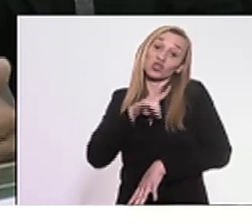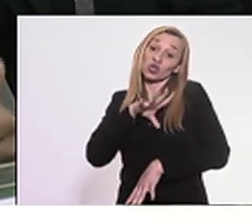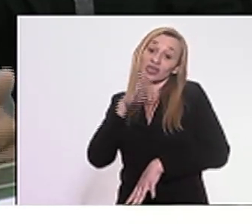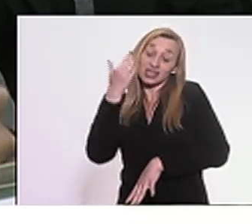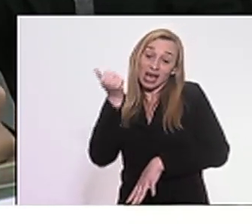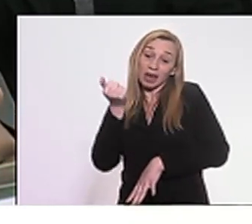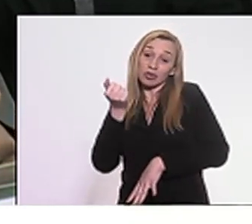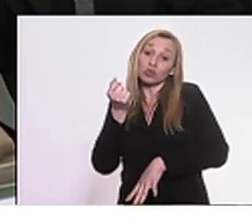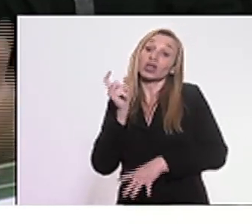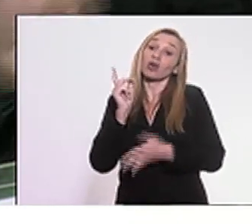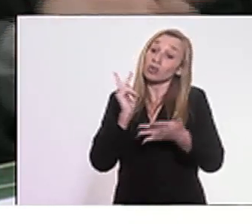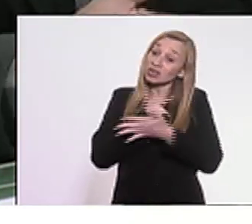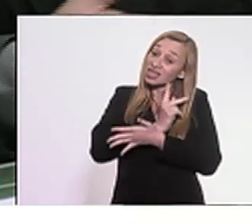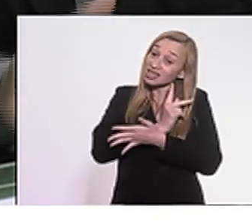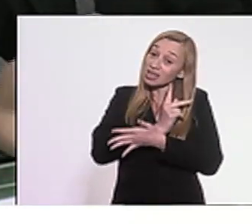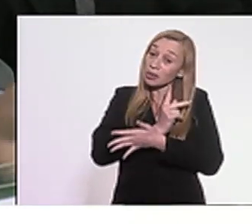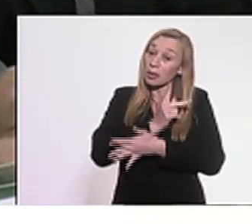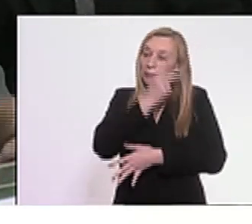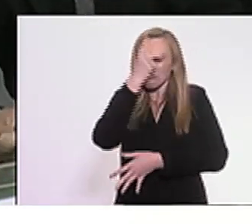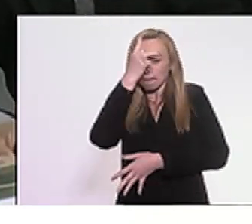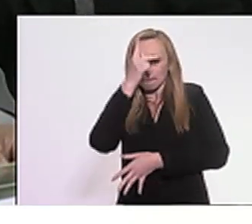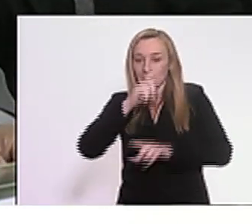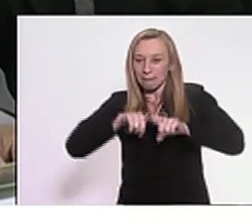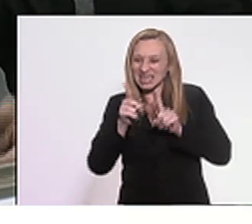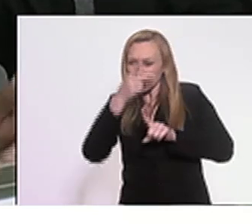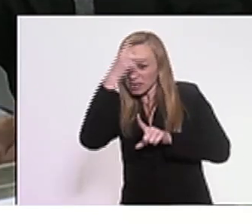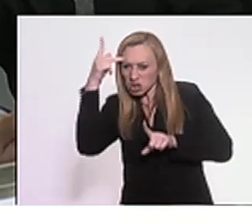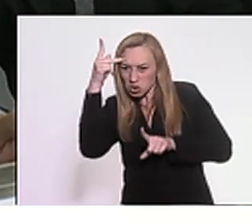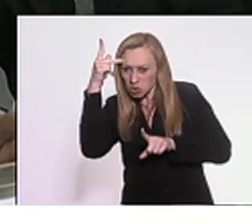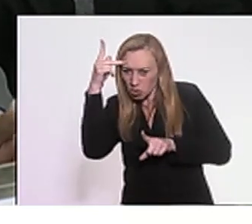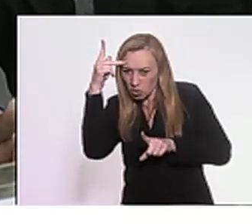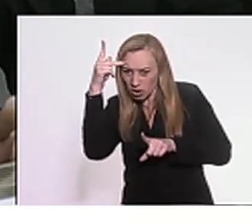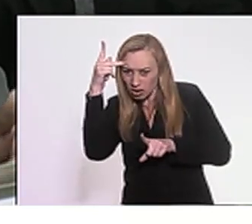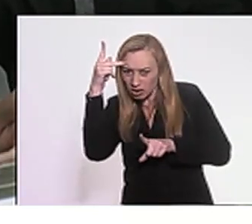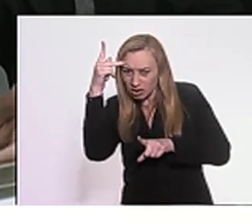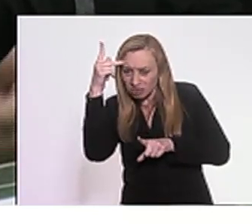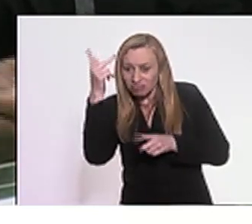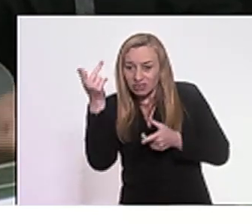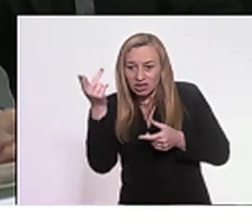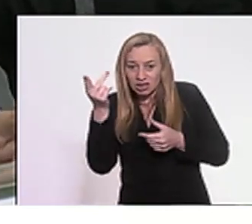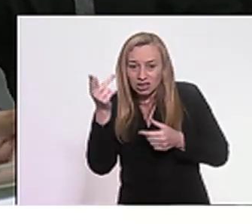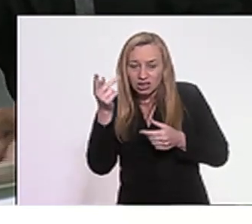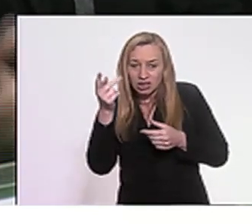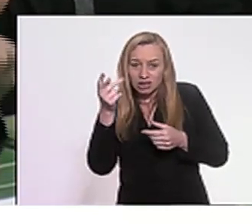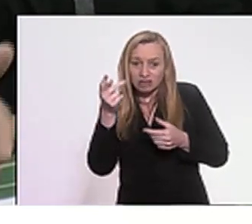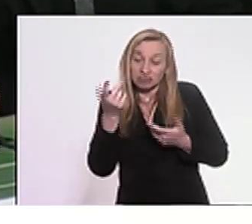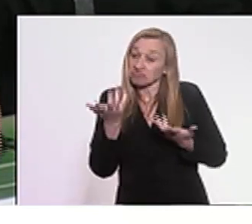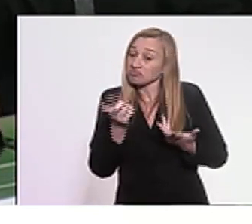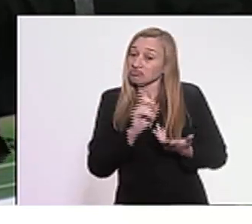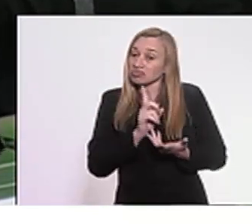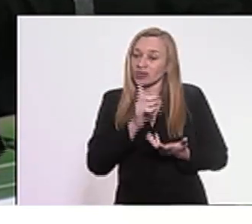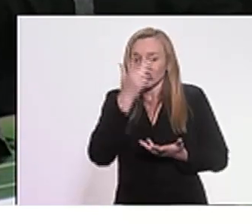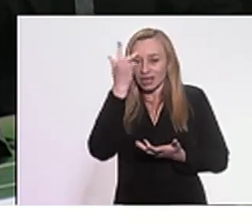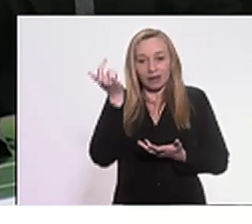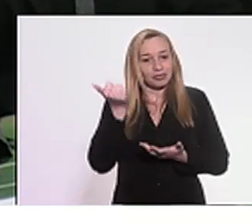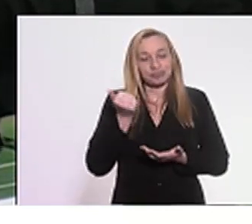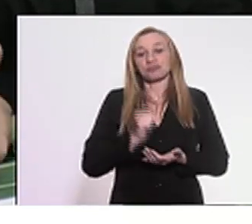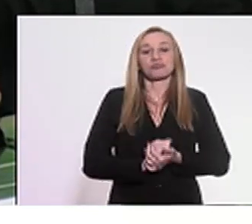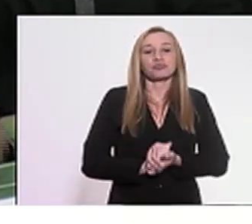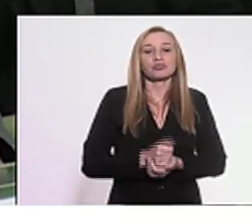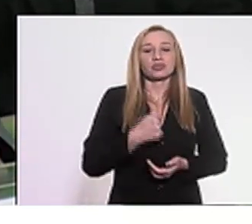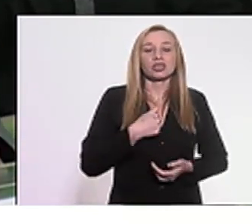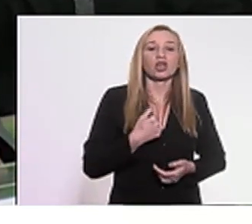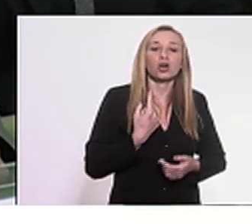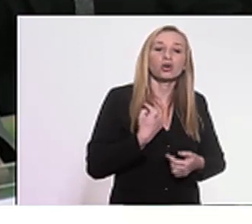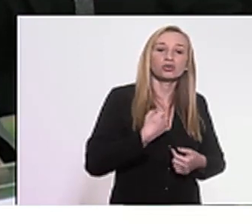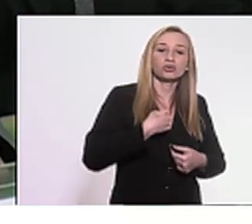gente poder acolher, né, cada um dentro das suas esferas, poder acolher e poder resolver. Eu sou diretor administrativo de